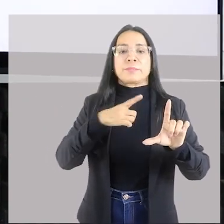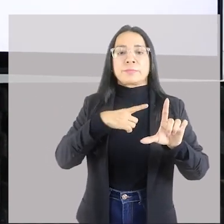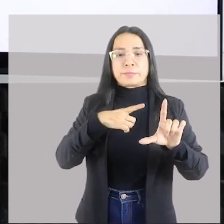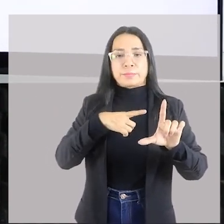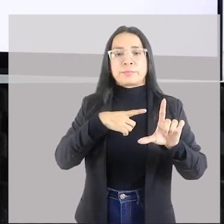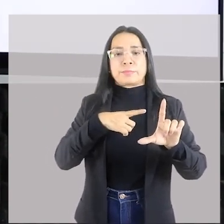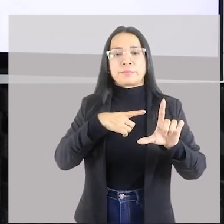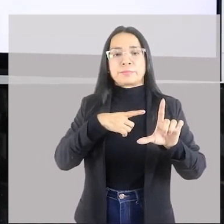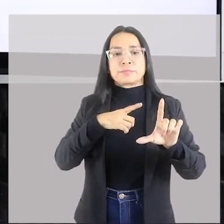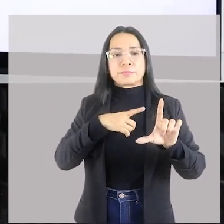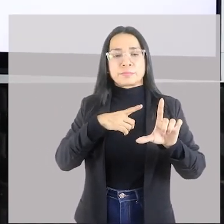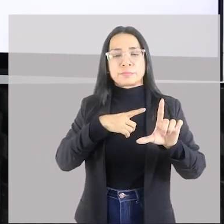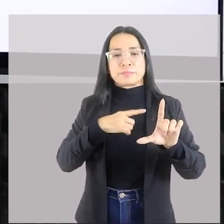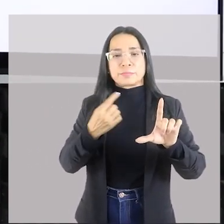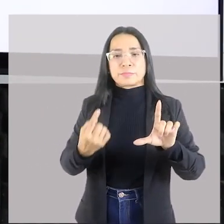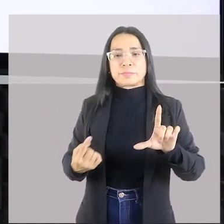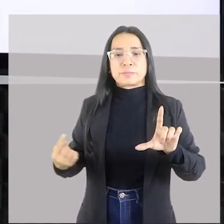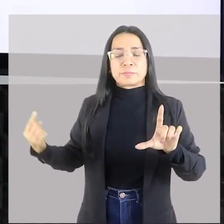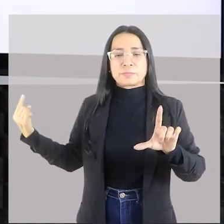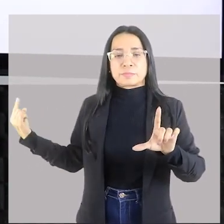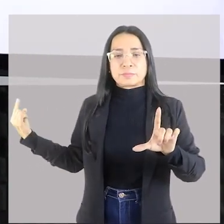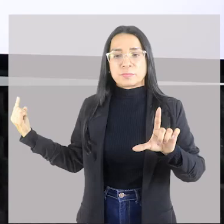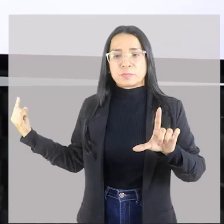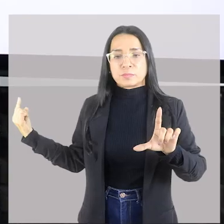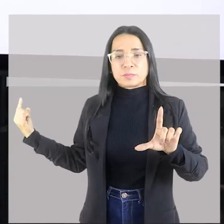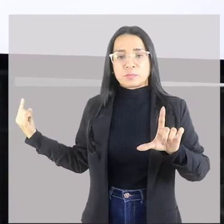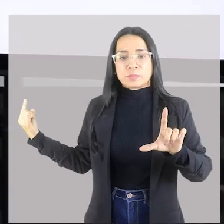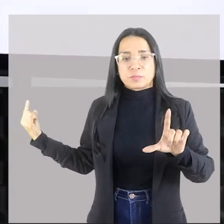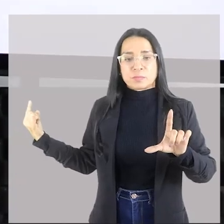Carbonos ligantes diferentes. Carbonos ligantes diferentes, tá?